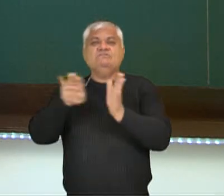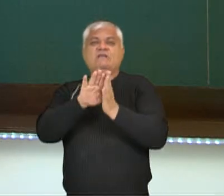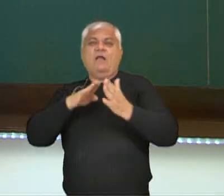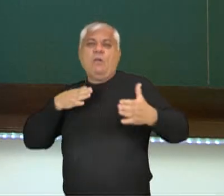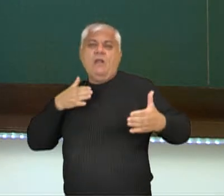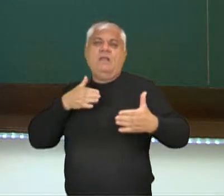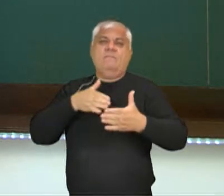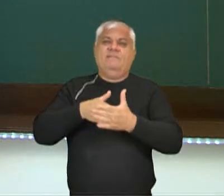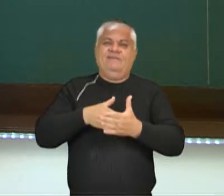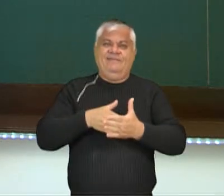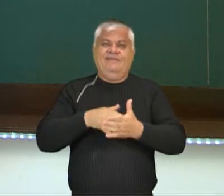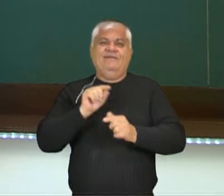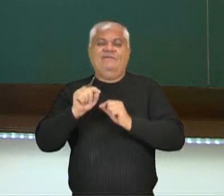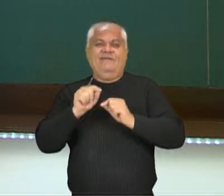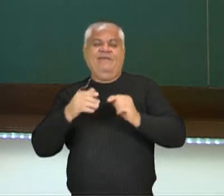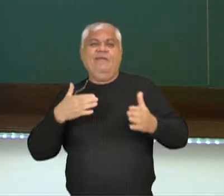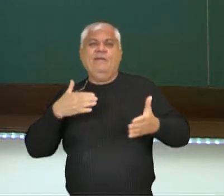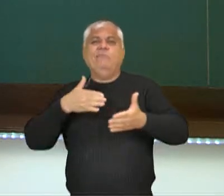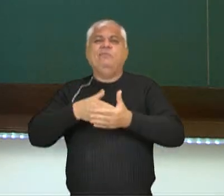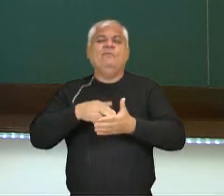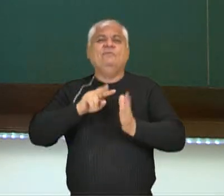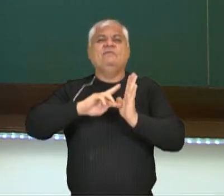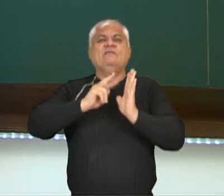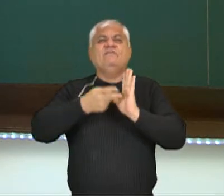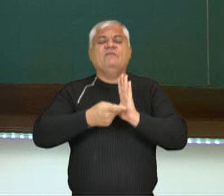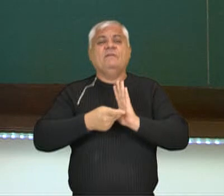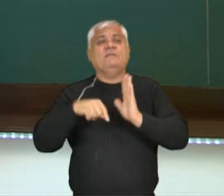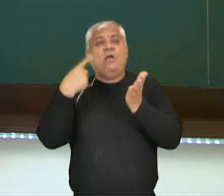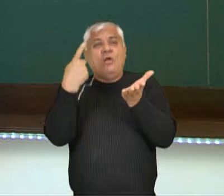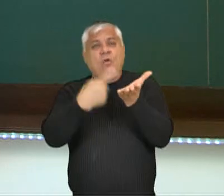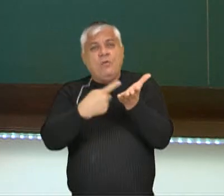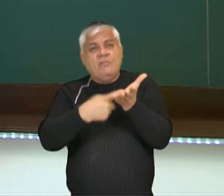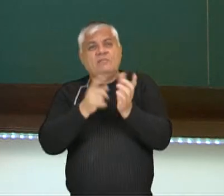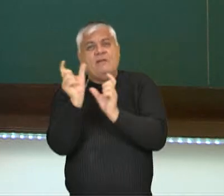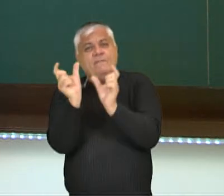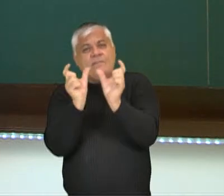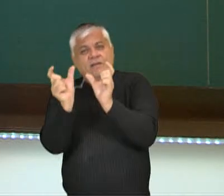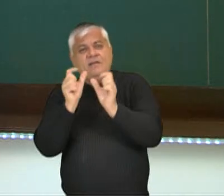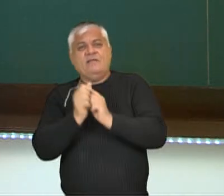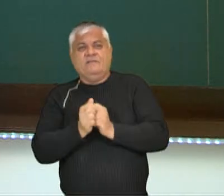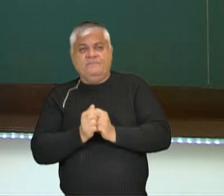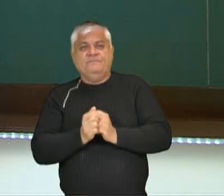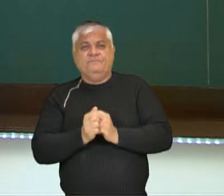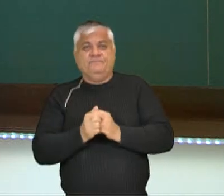dizer em inglês chegar ao ponto sem combinar essas palavras,